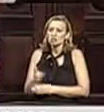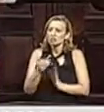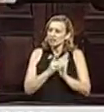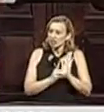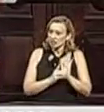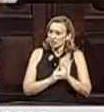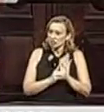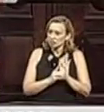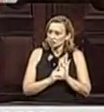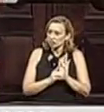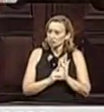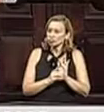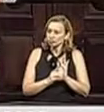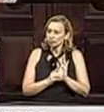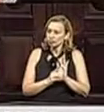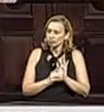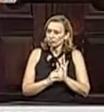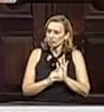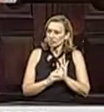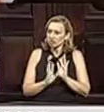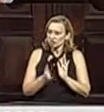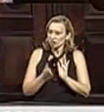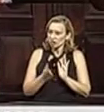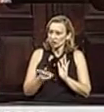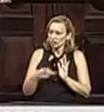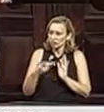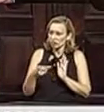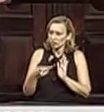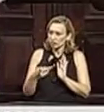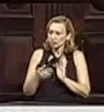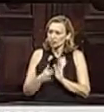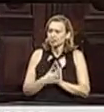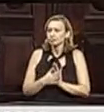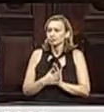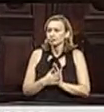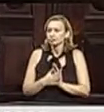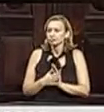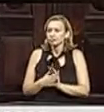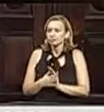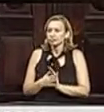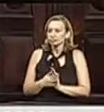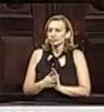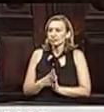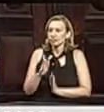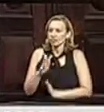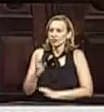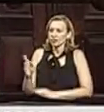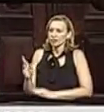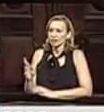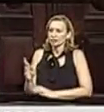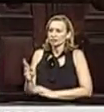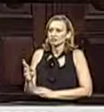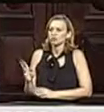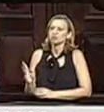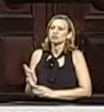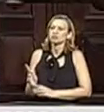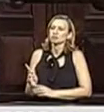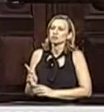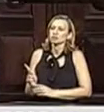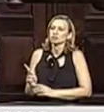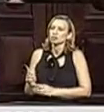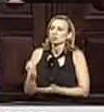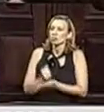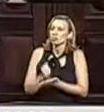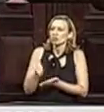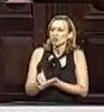né, do Repetro, deve ter sido deu de presente. A BR negociava o contrato de combustível